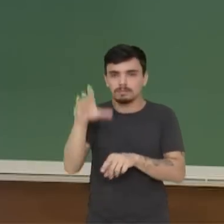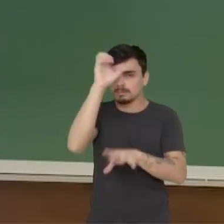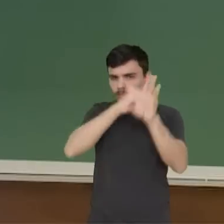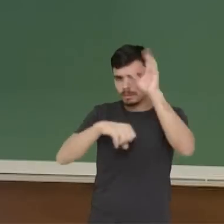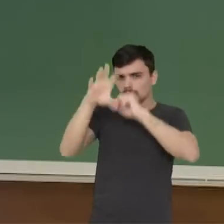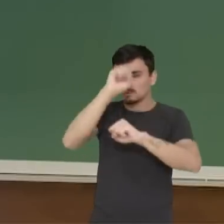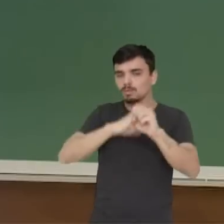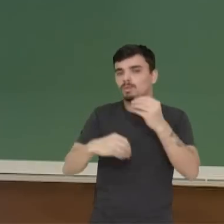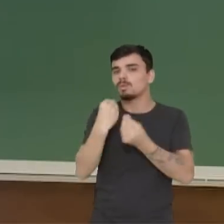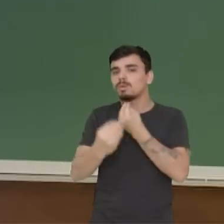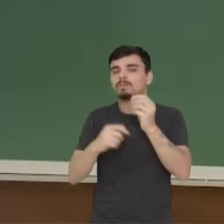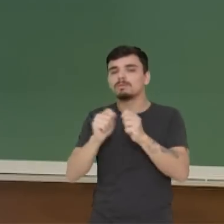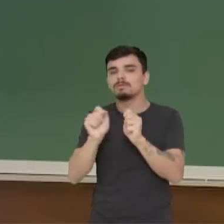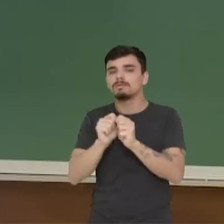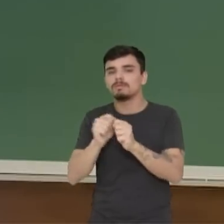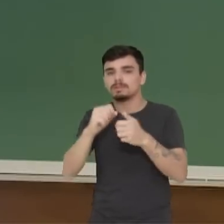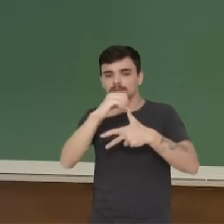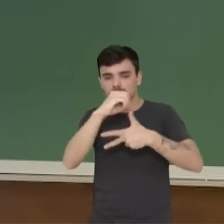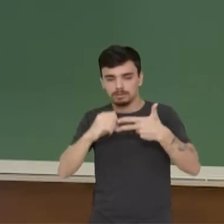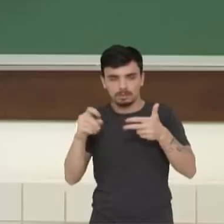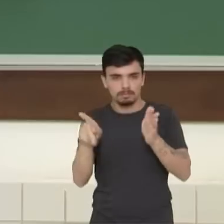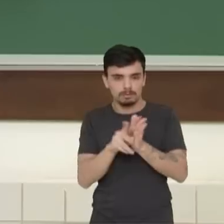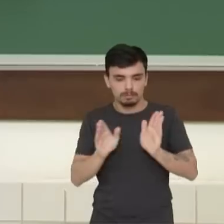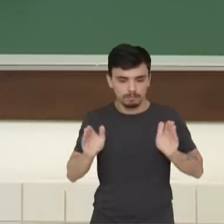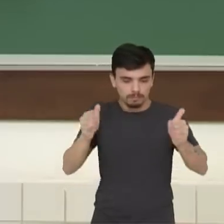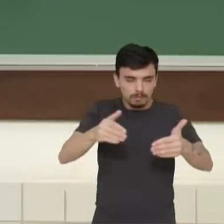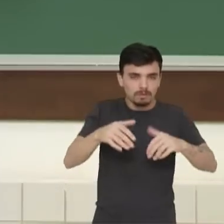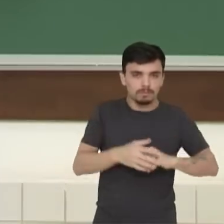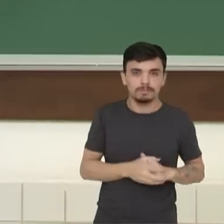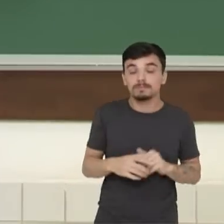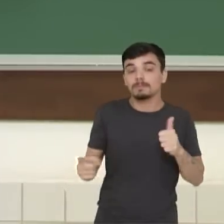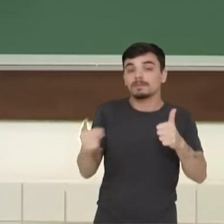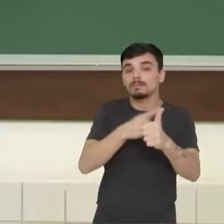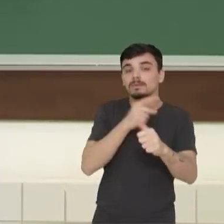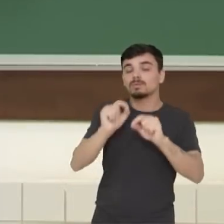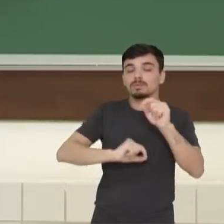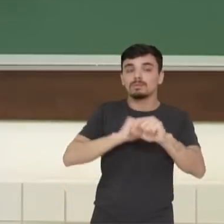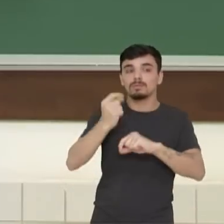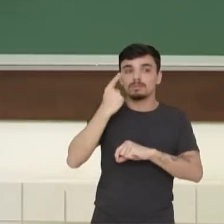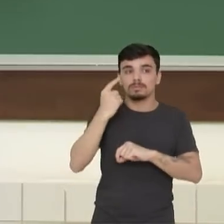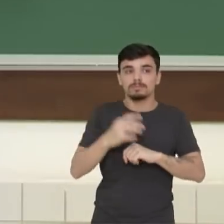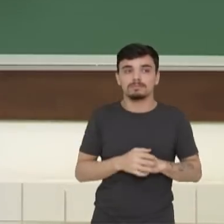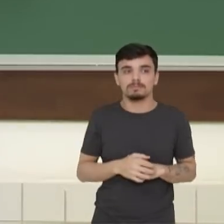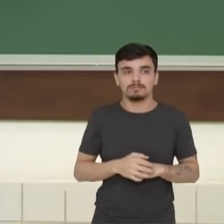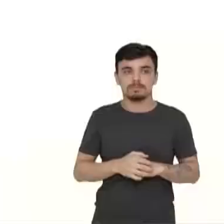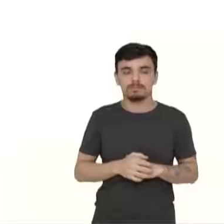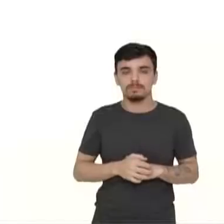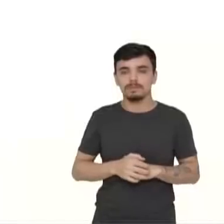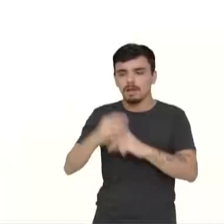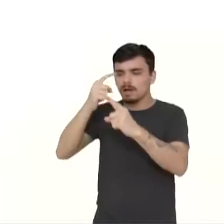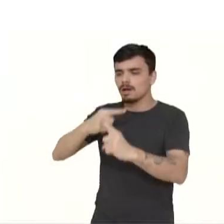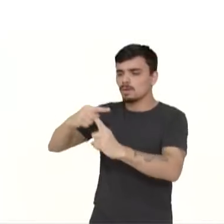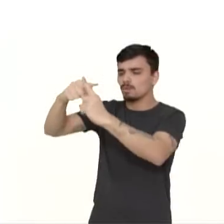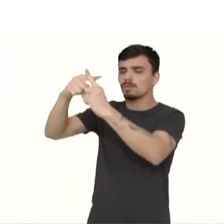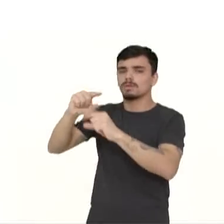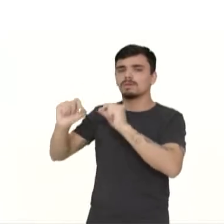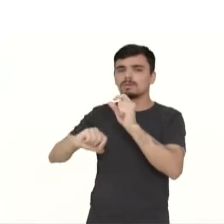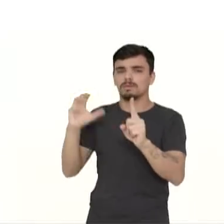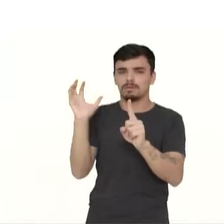como fazer questões voltadas para o Enem. A pergunta é a seguinte, né? As cruzadas